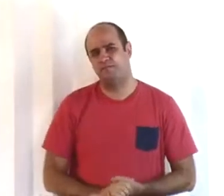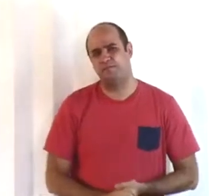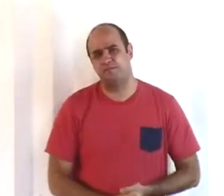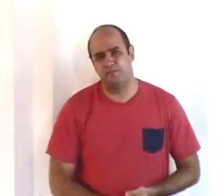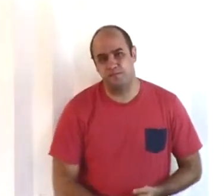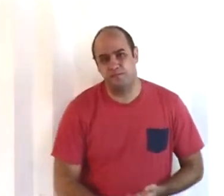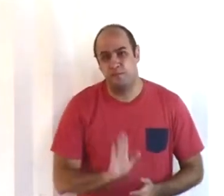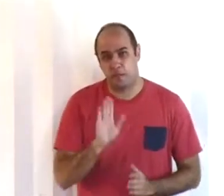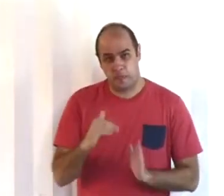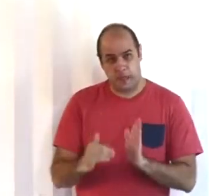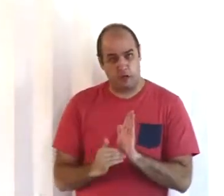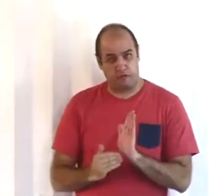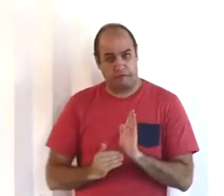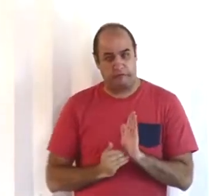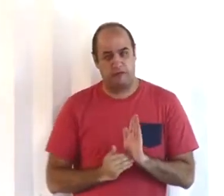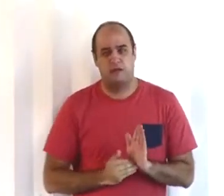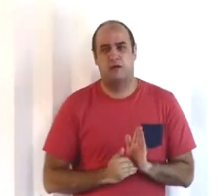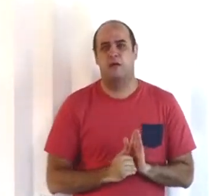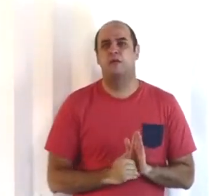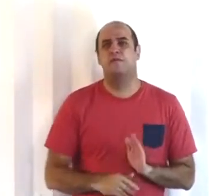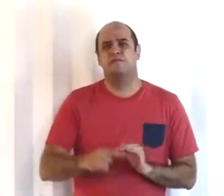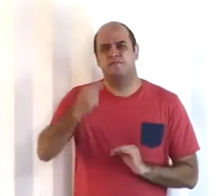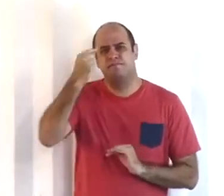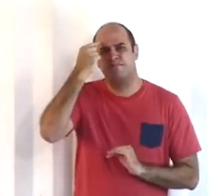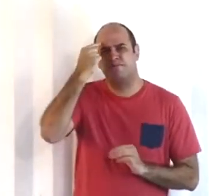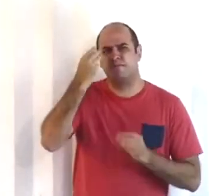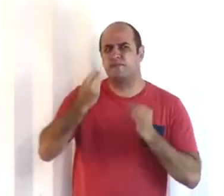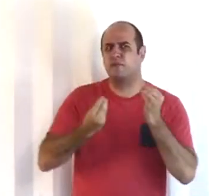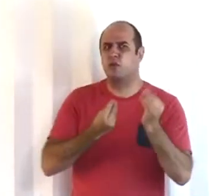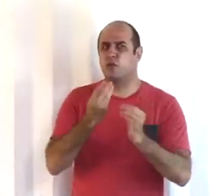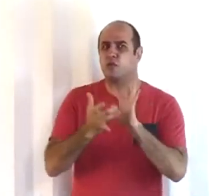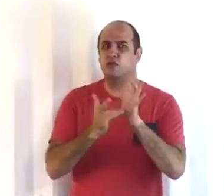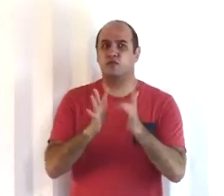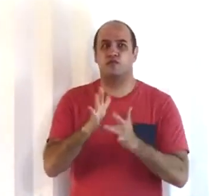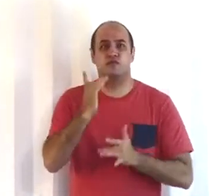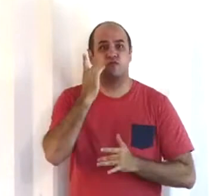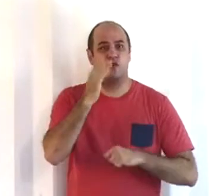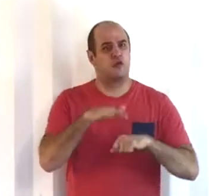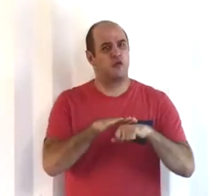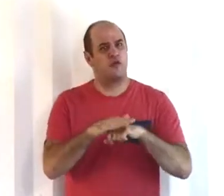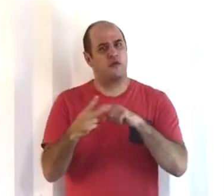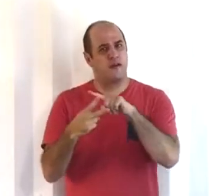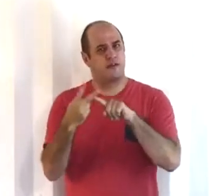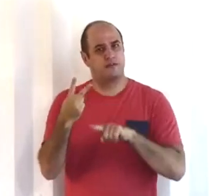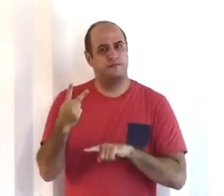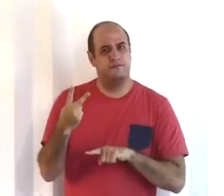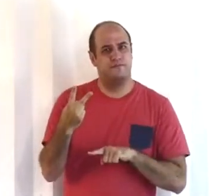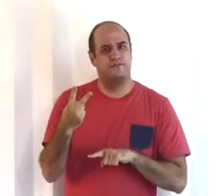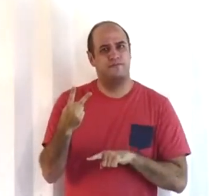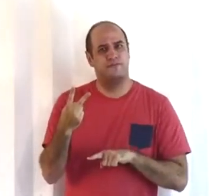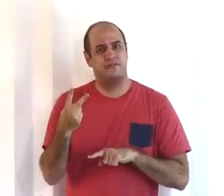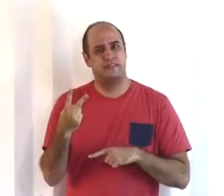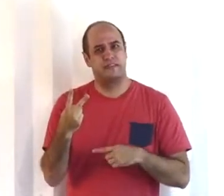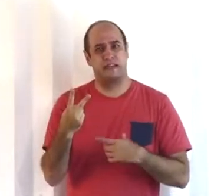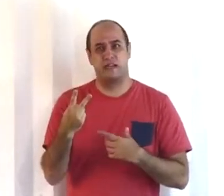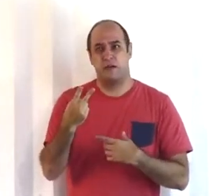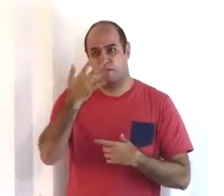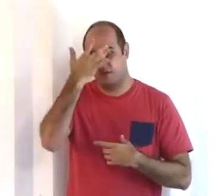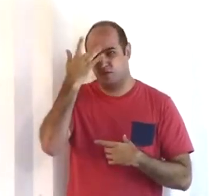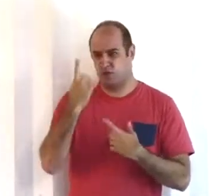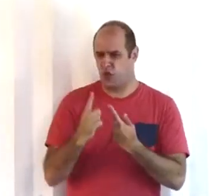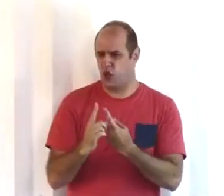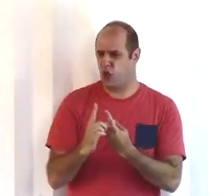ainda quero contar uma ilustração de como Jesus um dia conversou com duas pessoas que estavam se afastando de